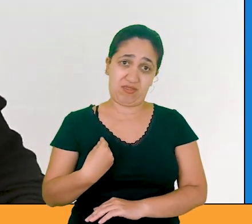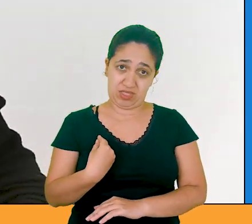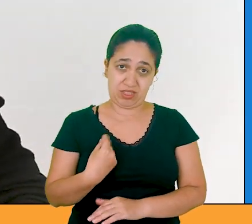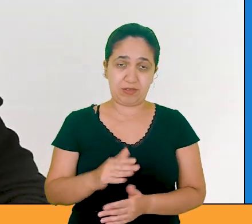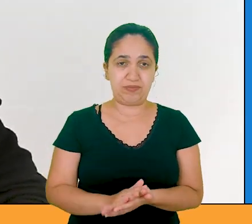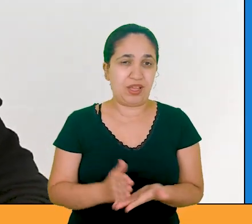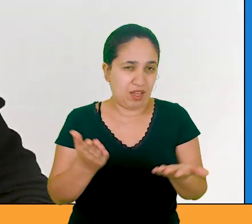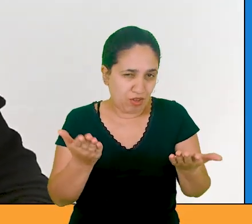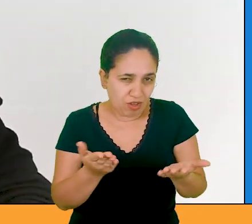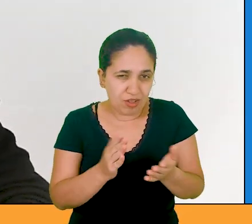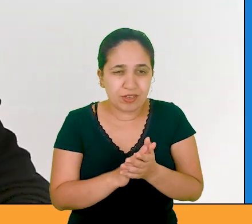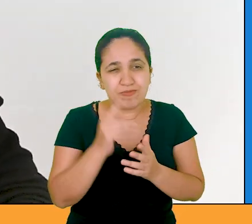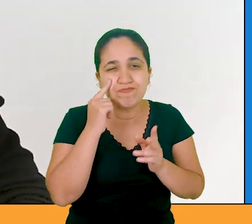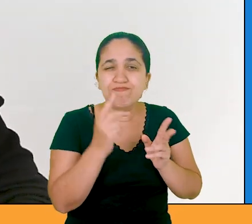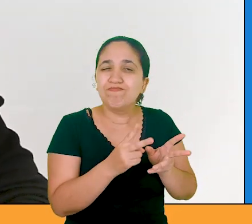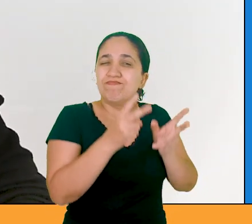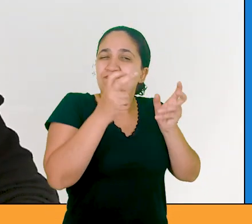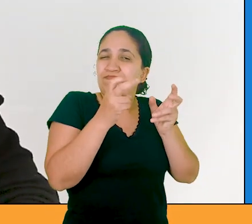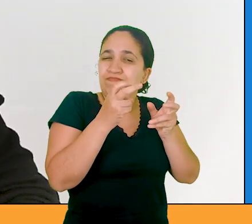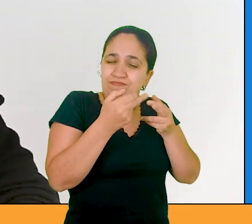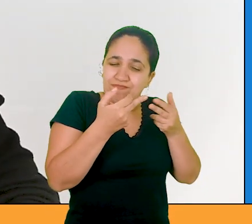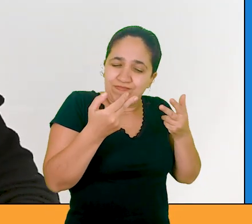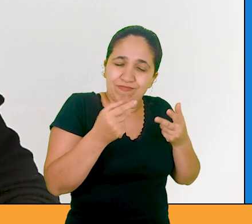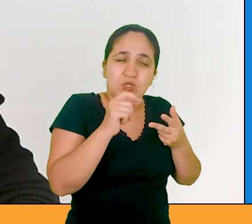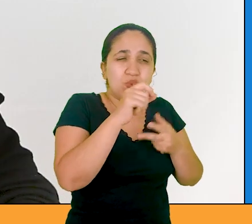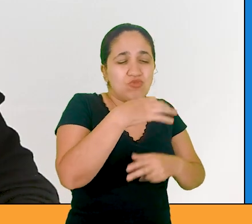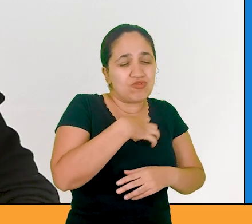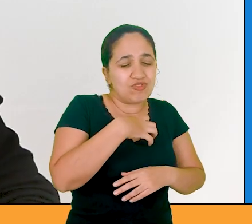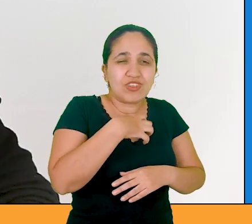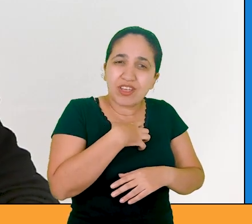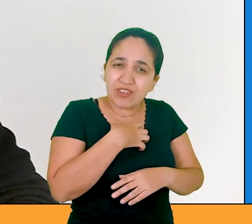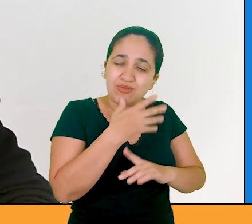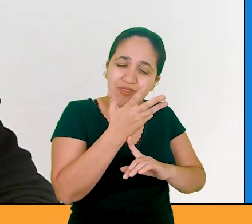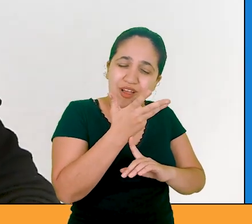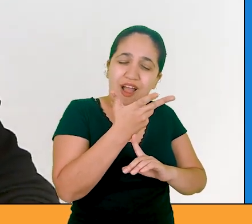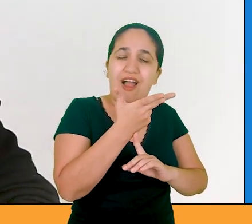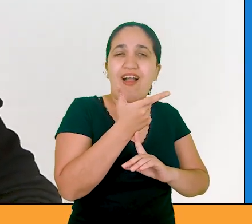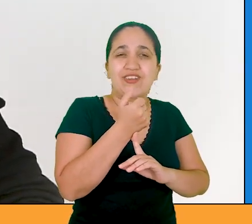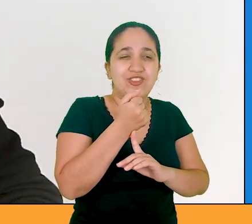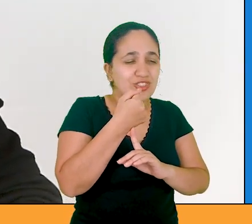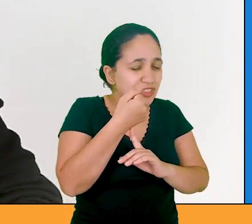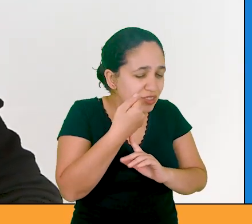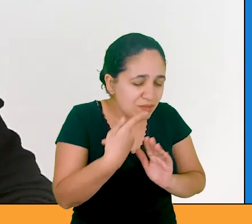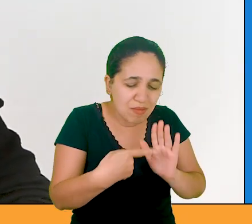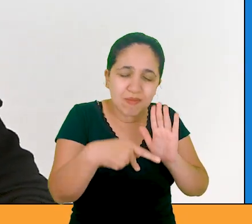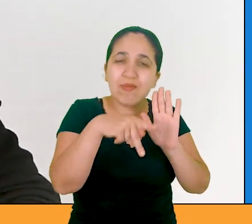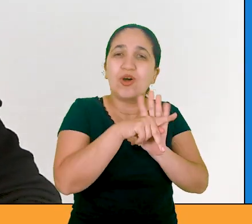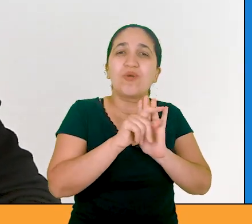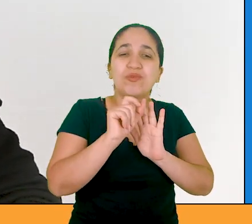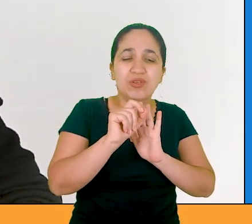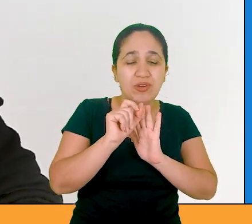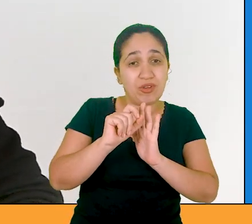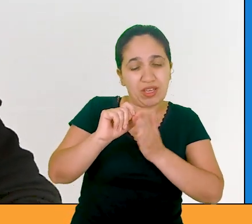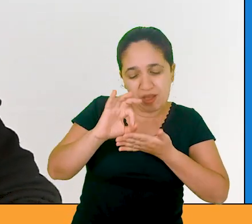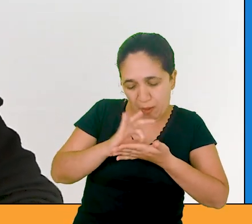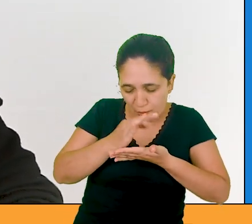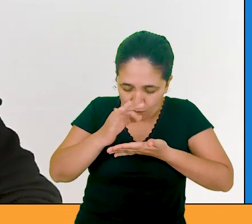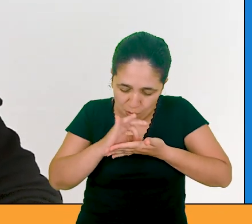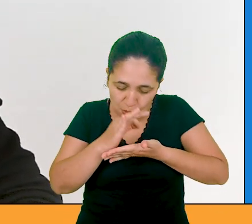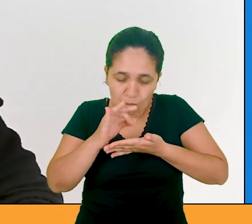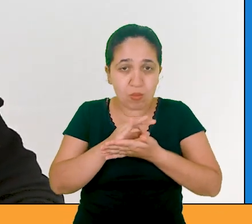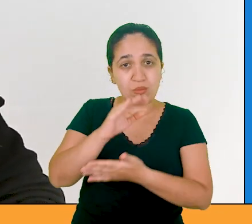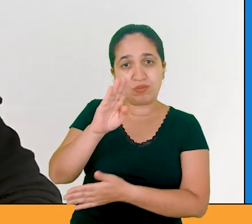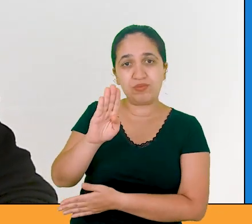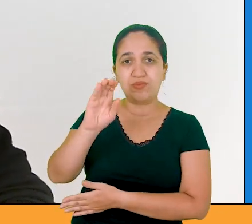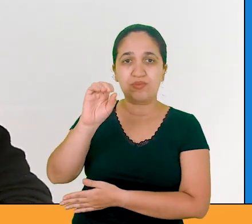agora, trazer um olhar para um trabalho, uma forma de trabalho de arte bem específico, que são os